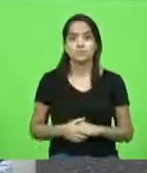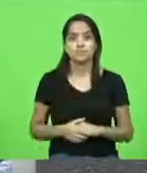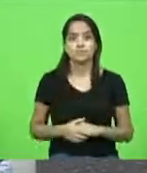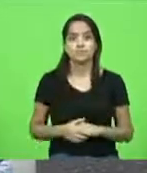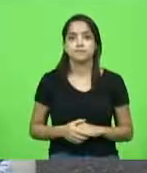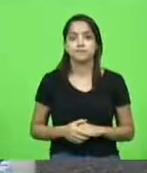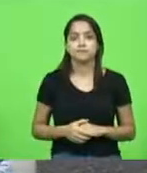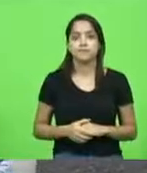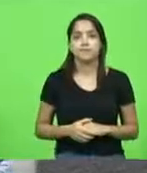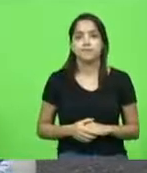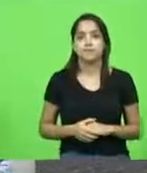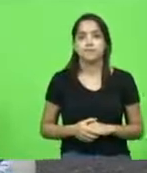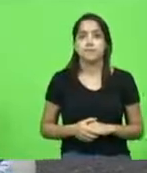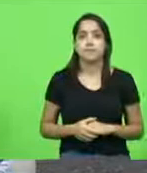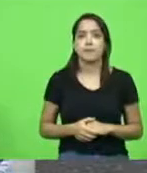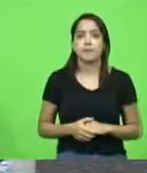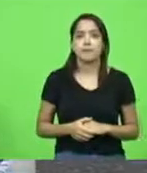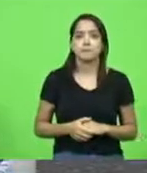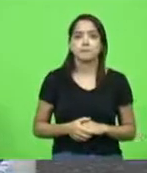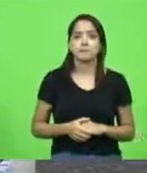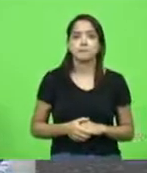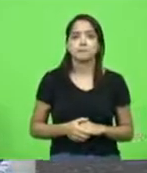ah e